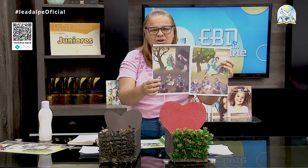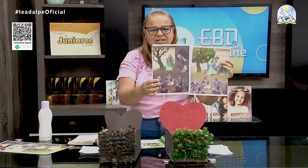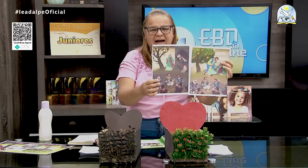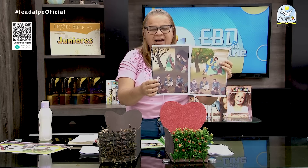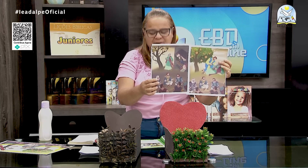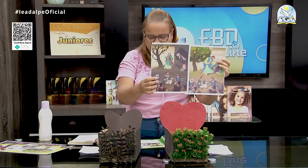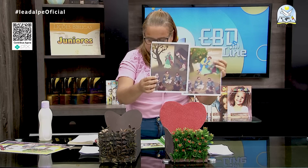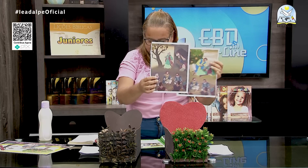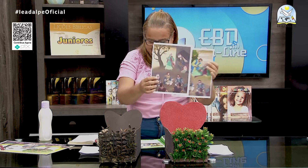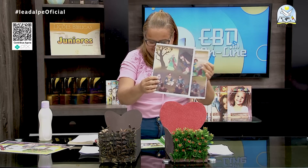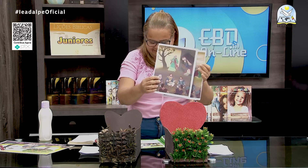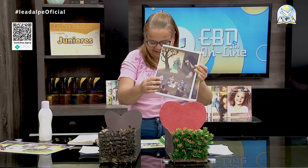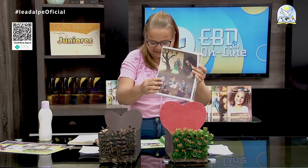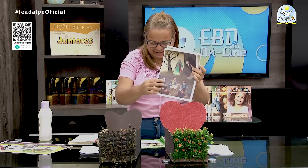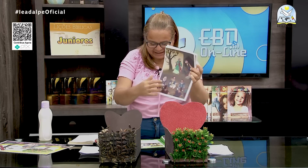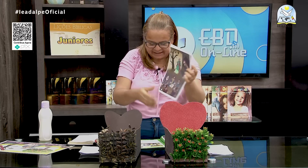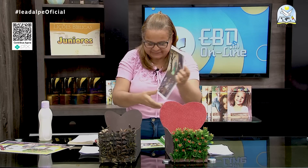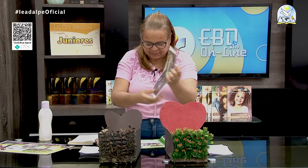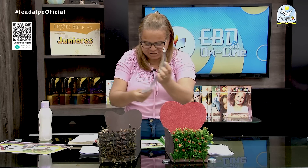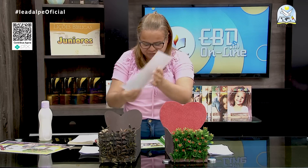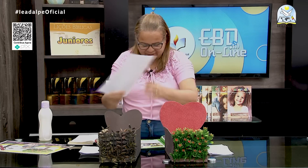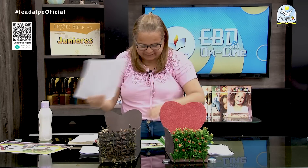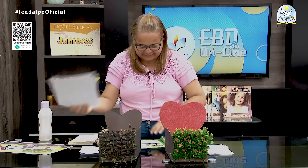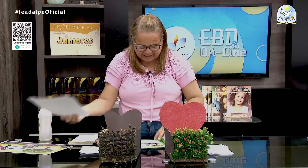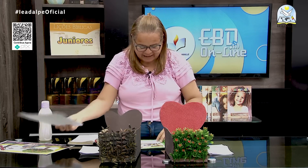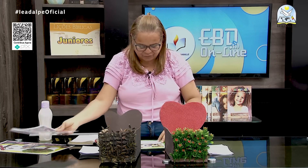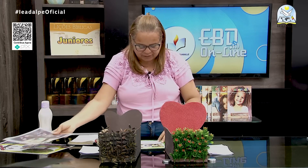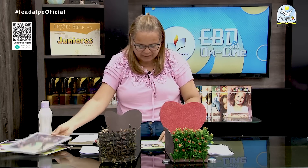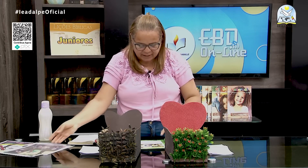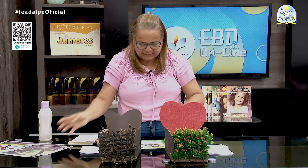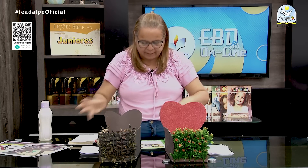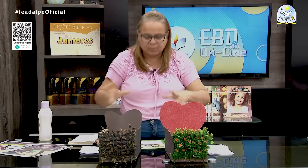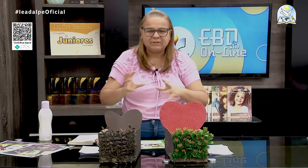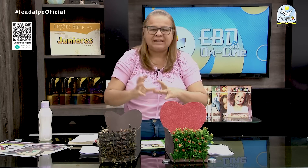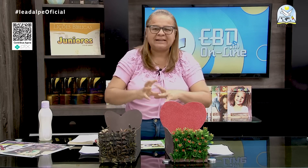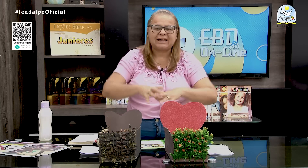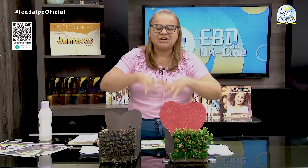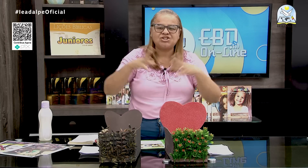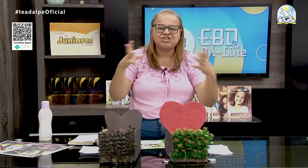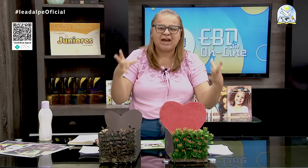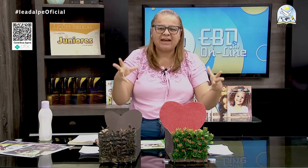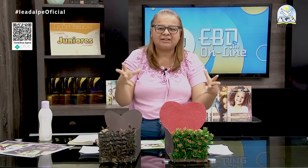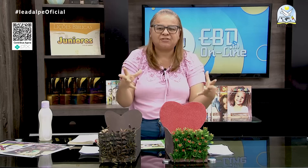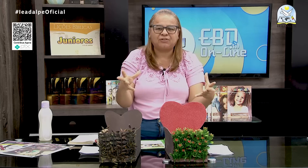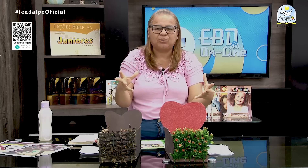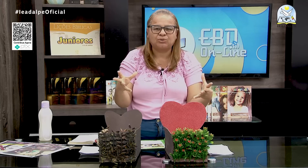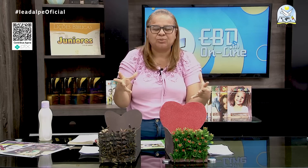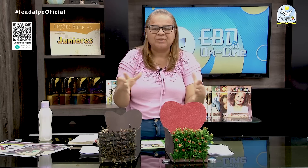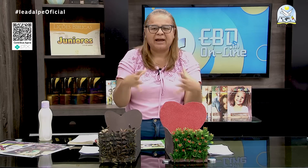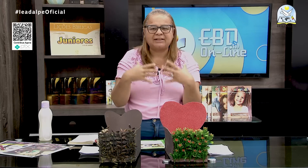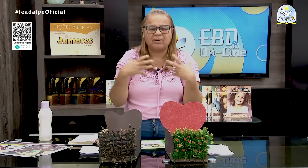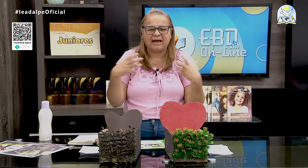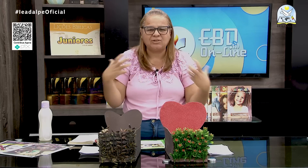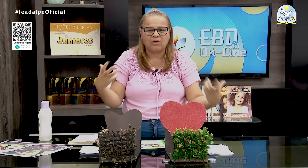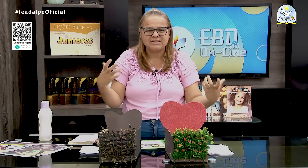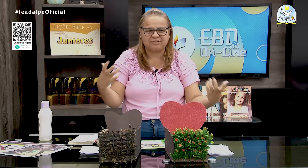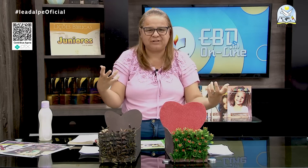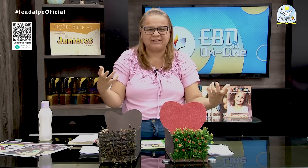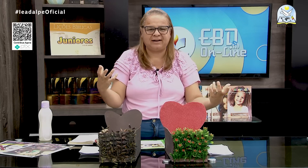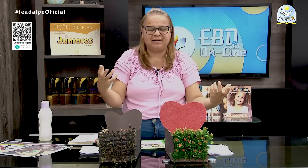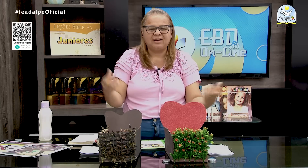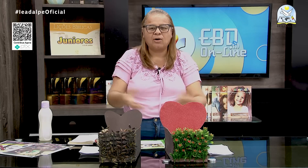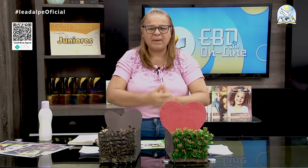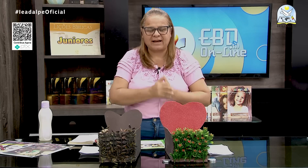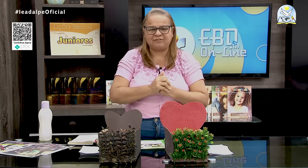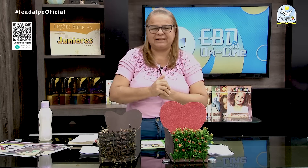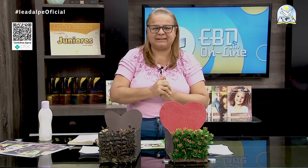eles vão gostar Com certeza tá então a gente fala que da árvore que é bonita cheia de fruto então é a nossa